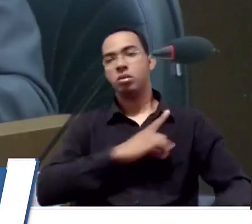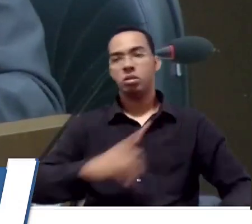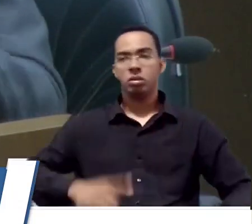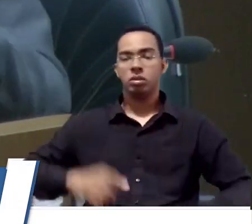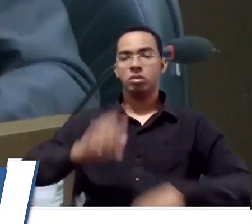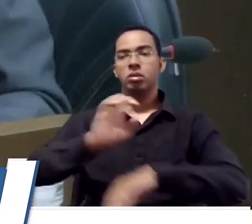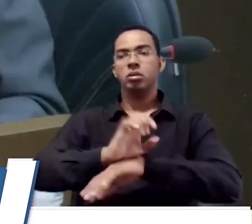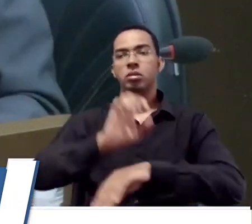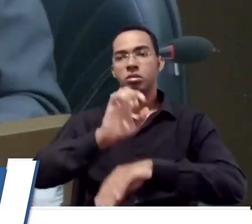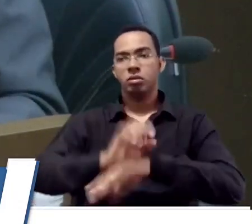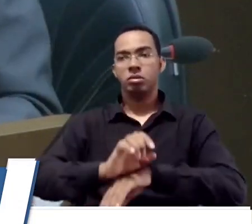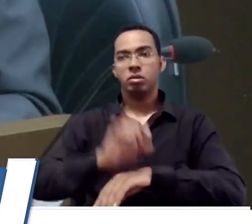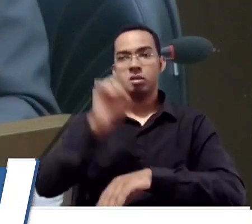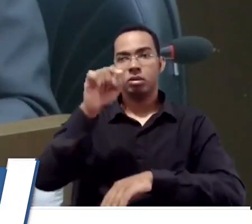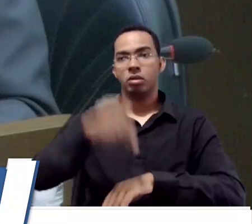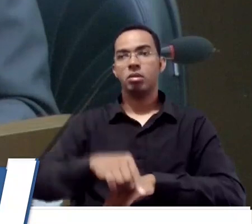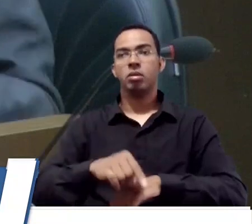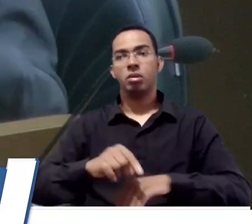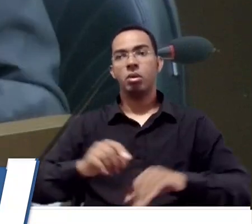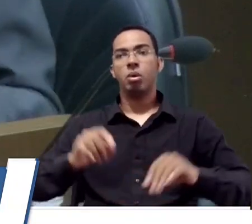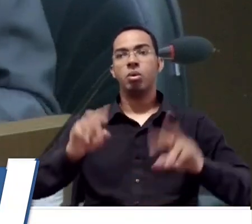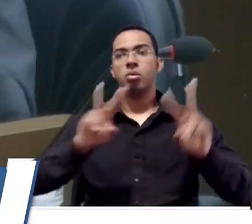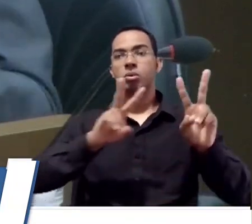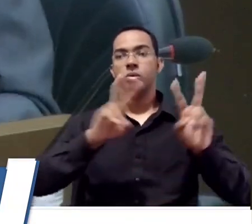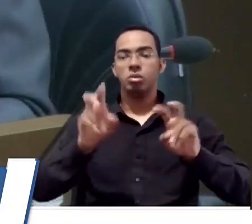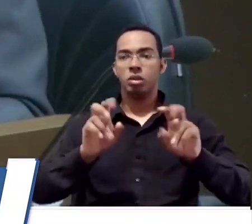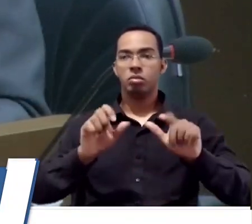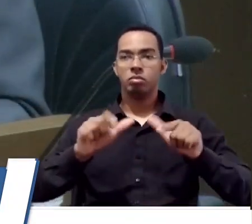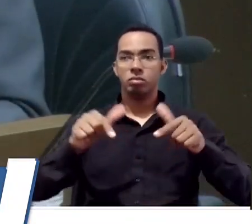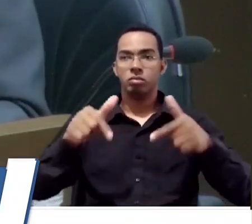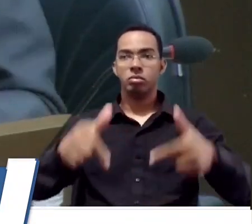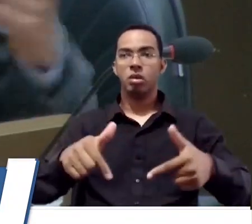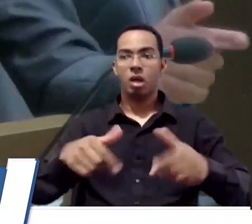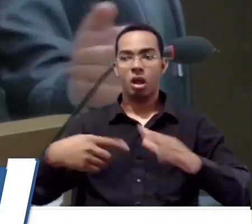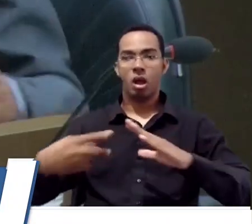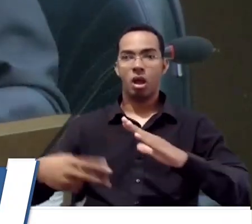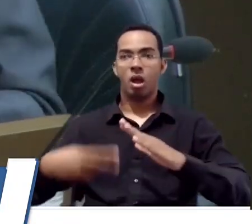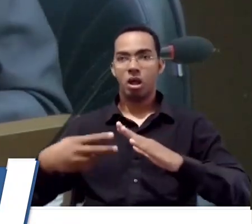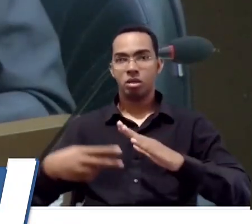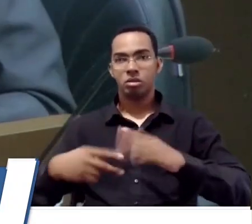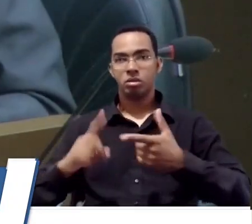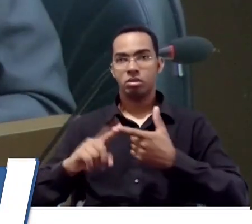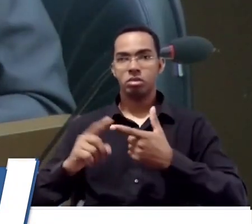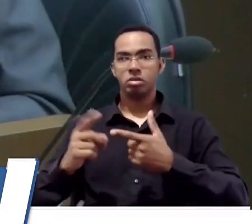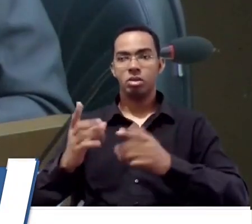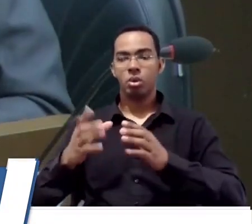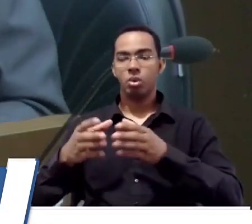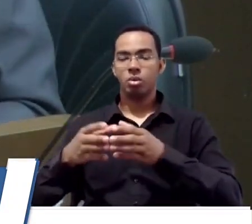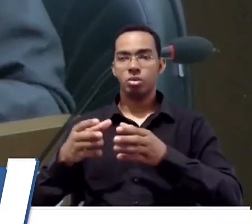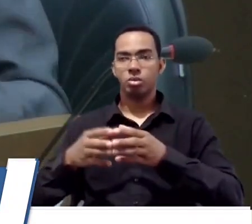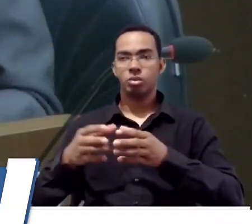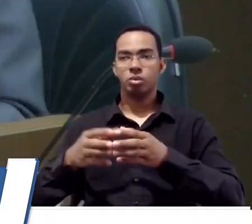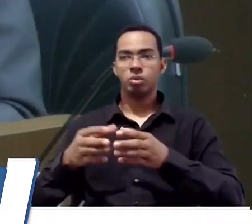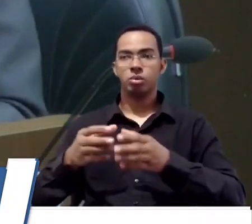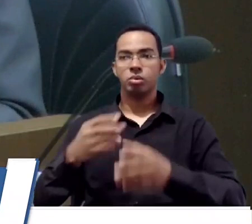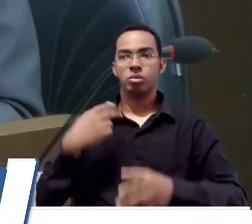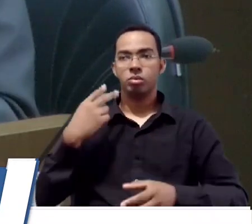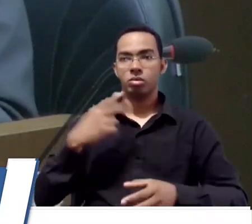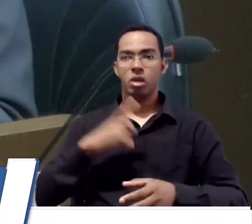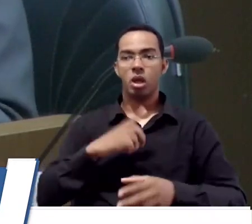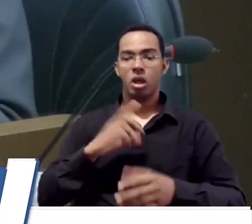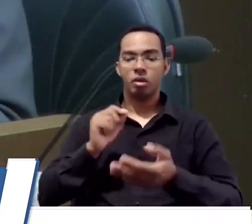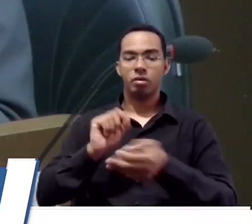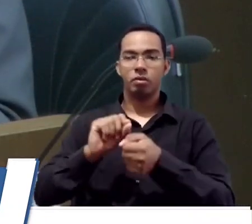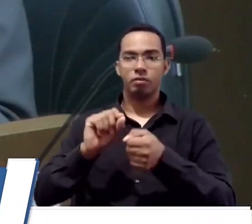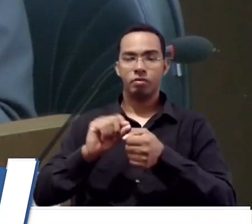estaduais para levantar essa discussão. Então, a Câmara Municipal, através da Frente Parlamentar, tem exercido o